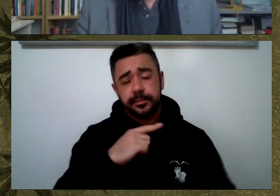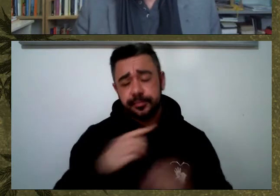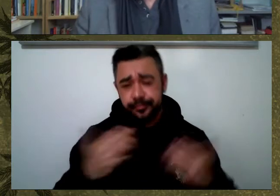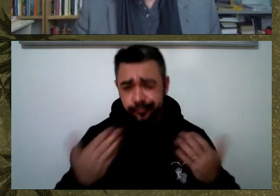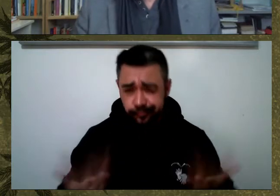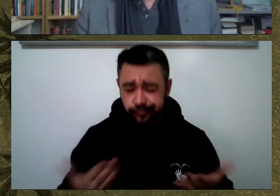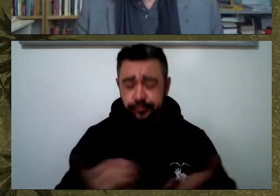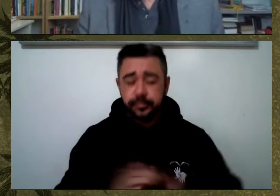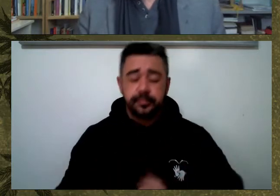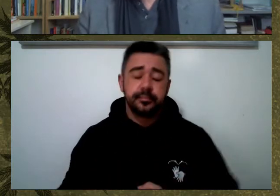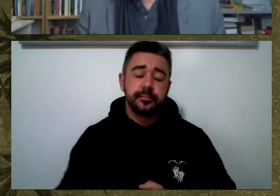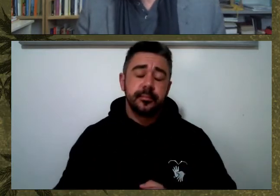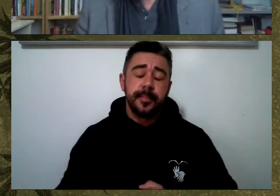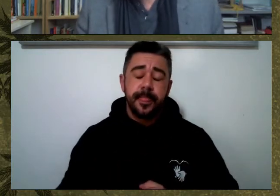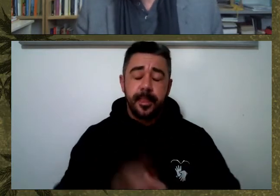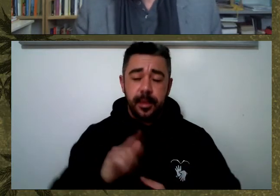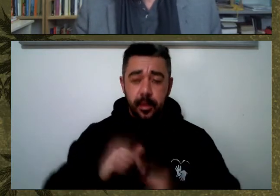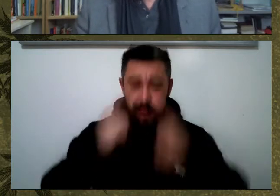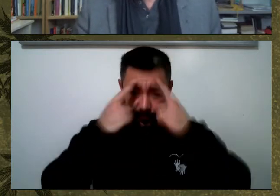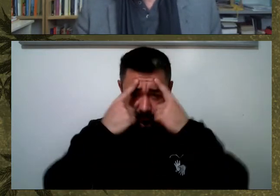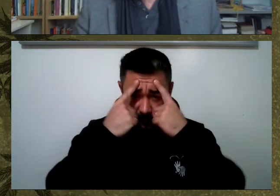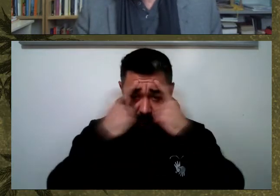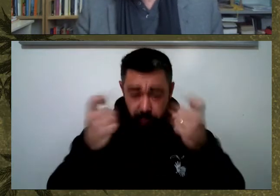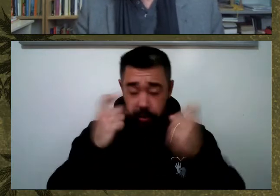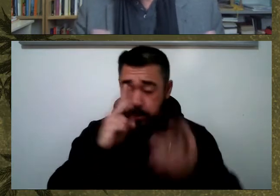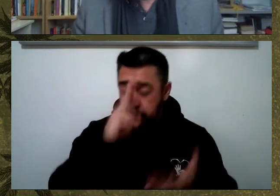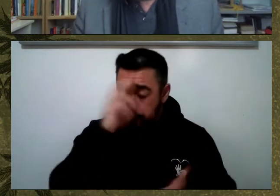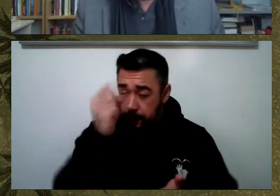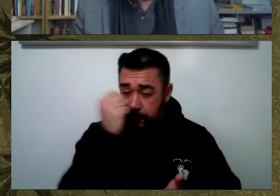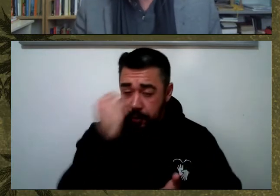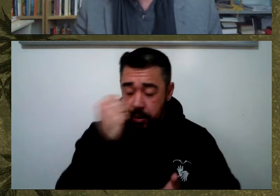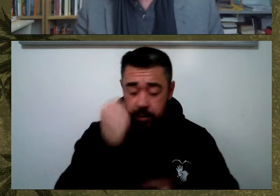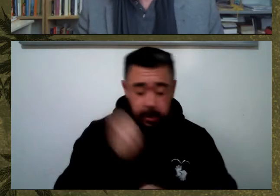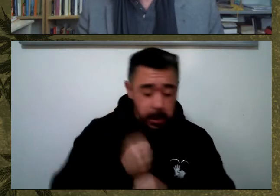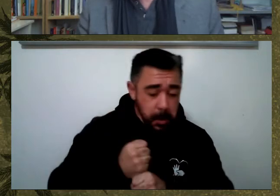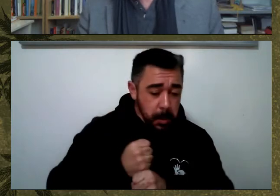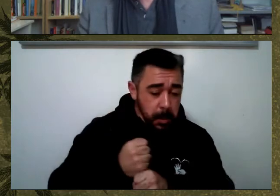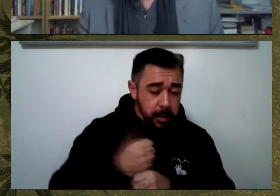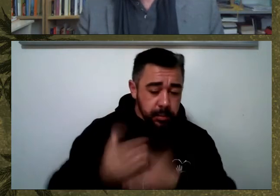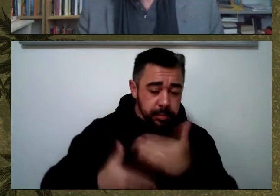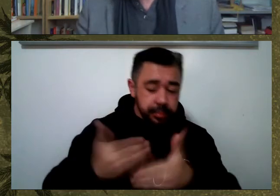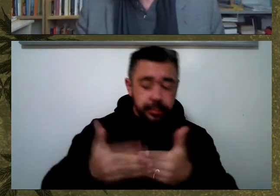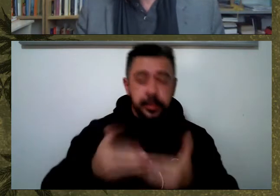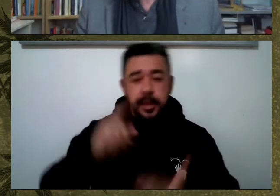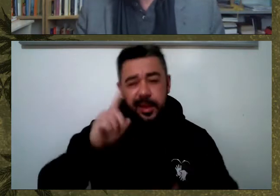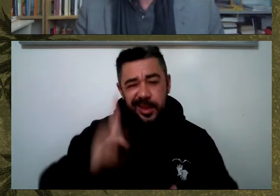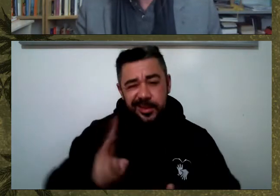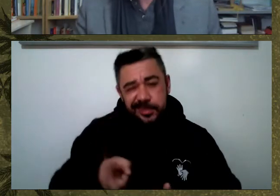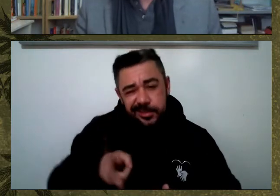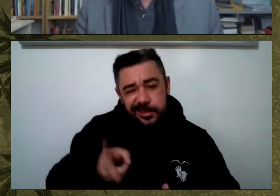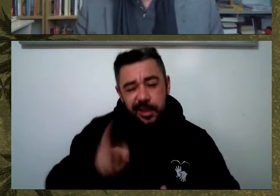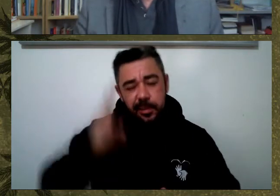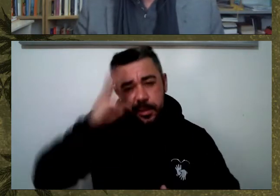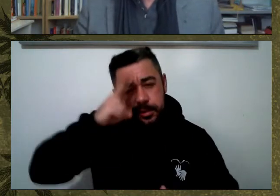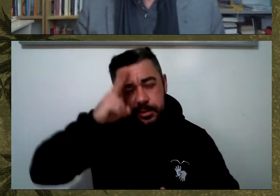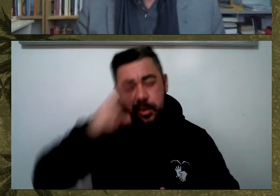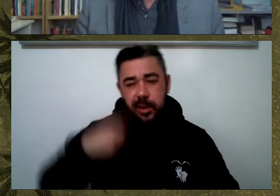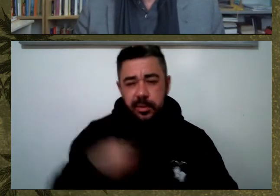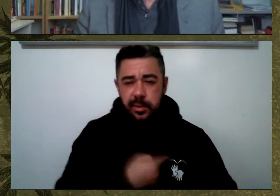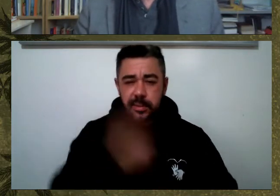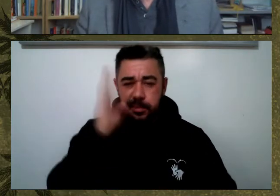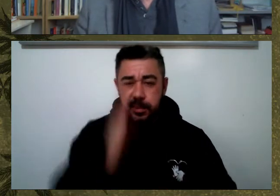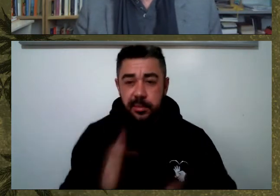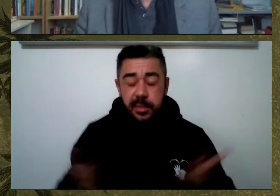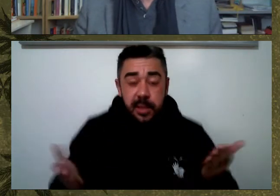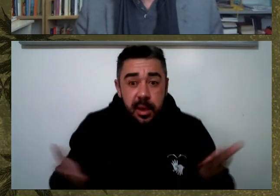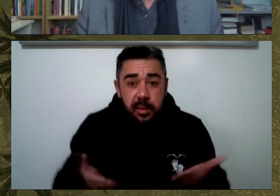direito. Essa violência se acentuou nos últimos anos, ela sempre fez parte da história brasileira, mas se acentuou muito, e tem